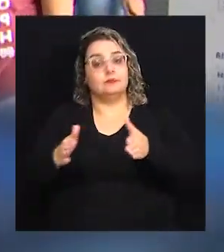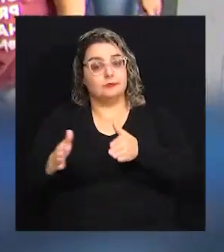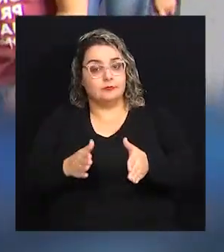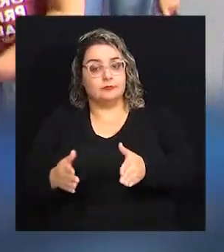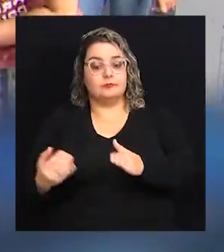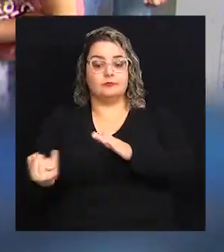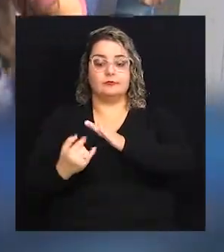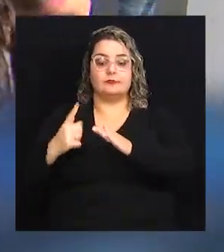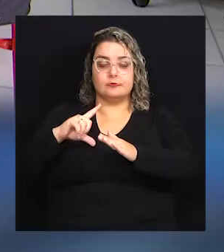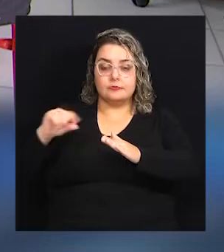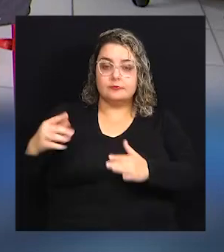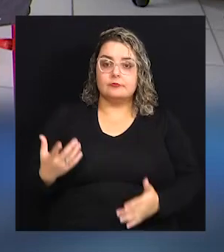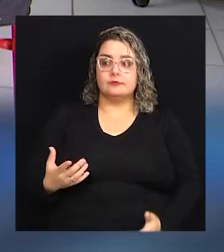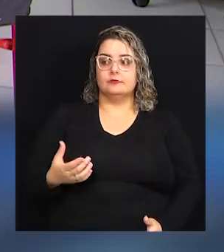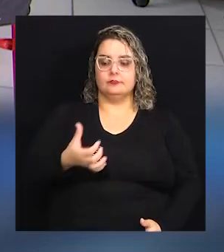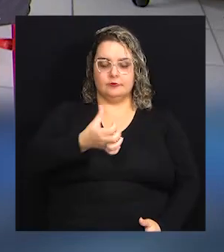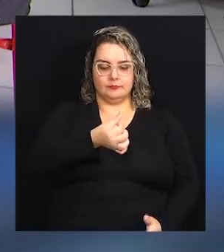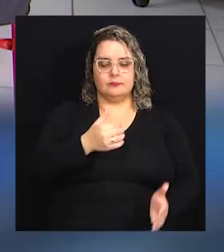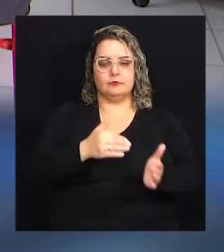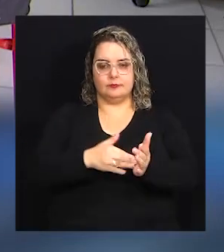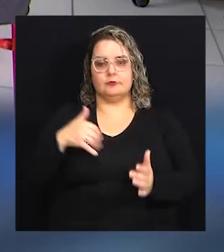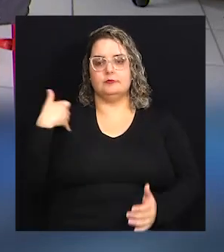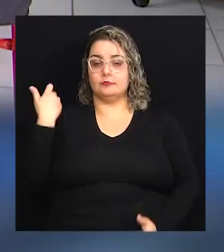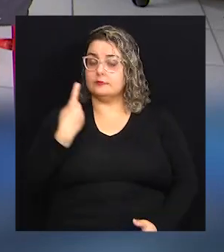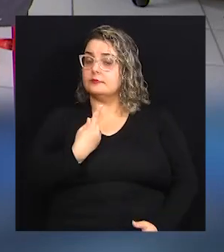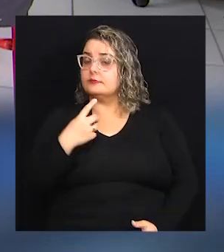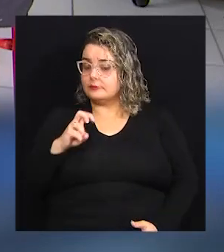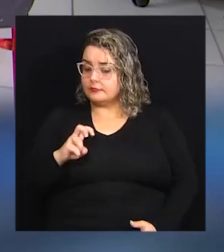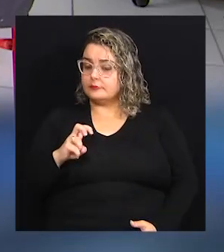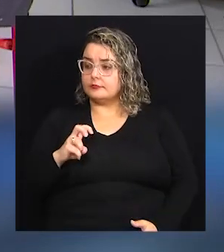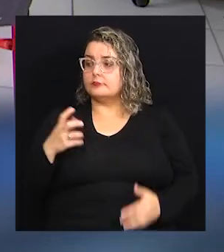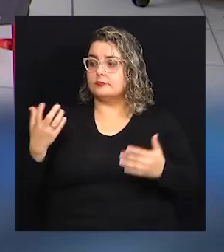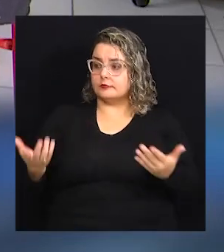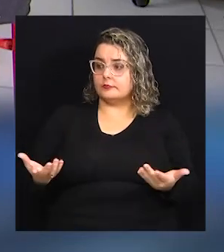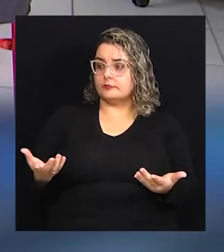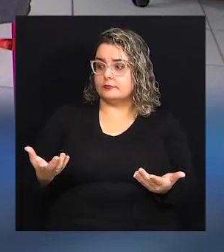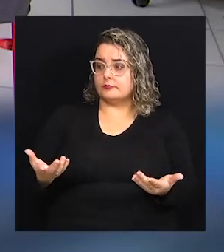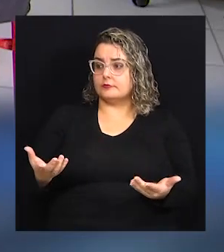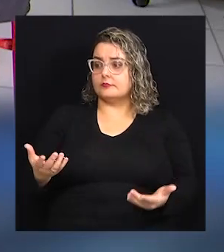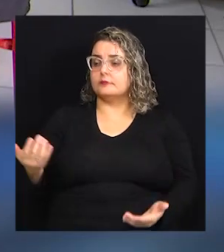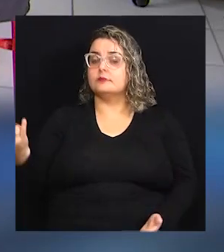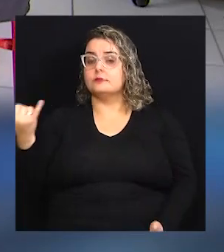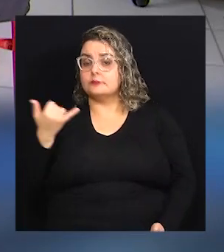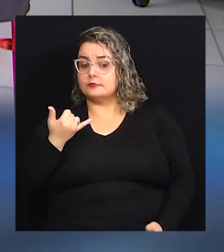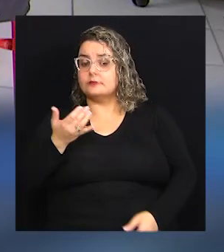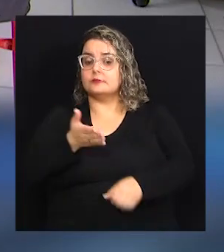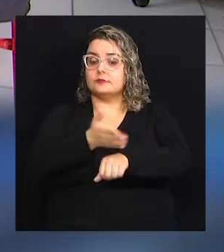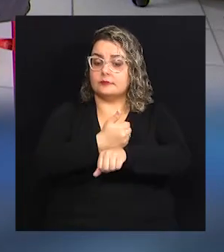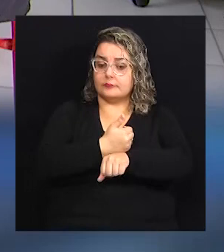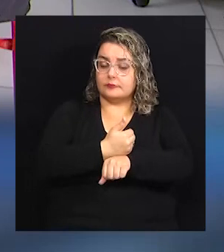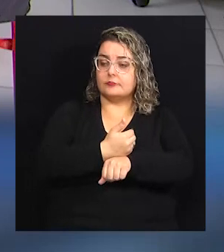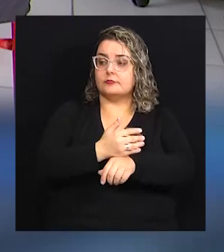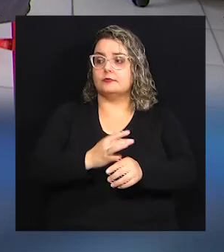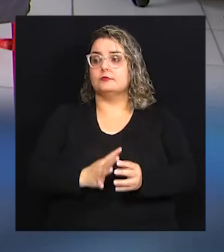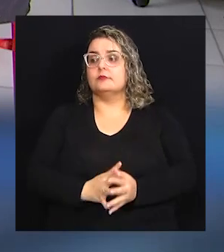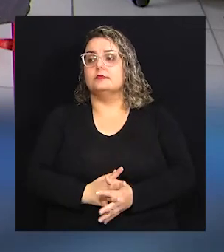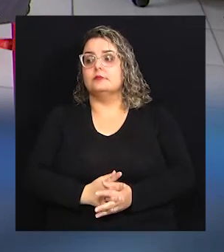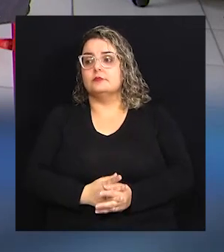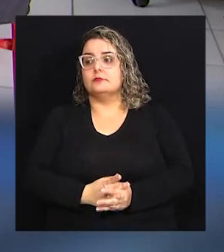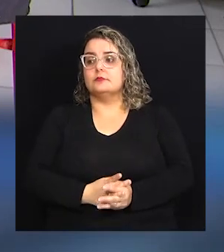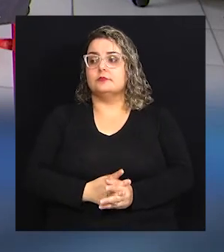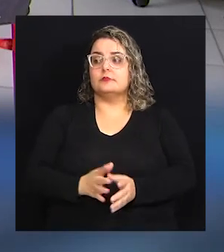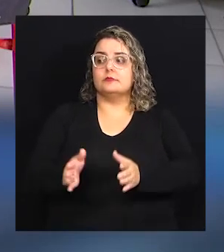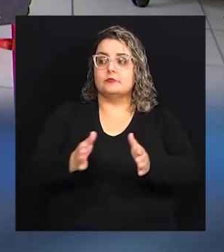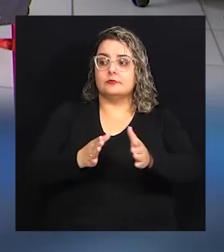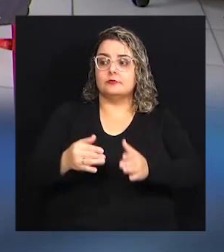em algum momento vão sair da instituição. Vocês atendem de 6 a 15 anos. Você estava me contando antes